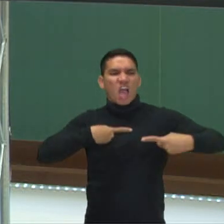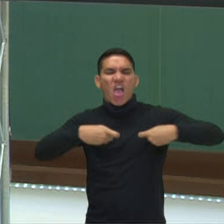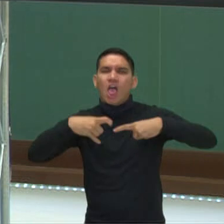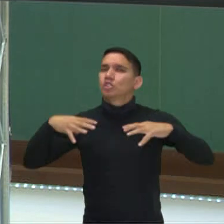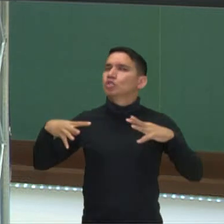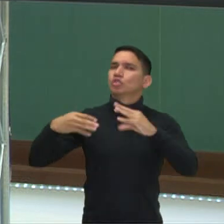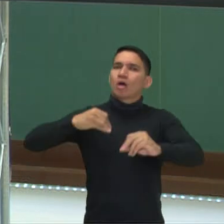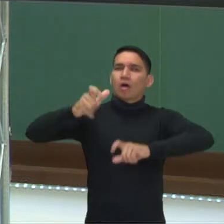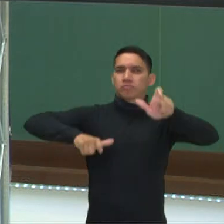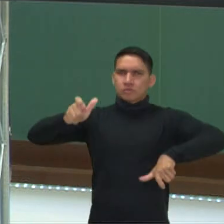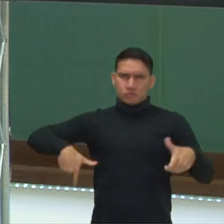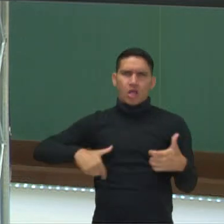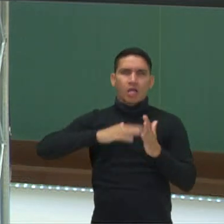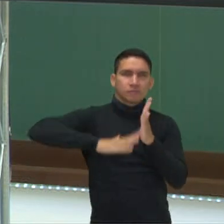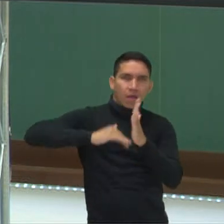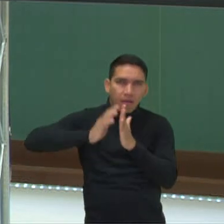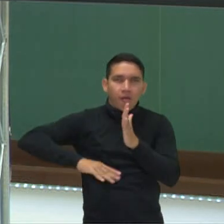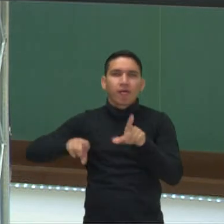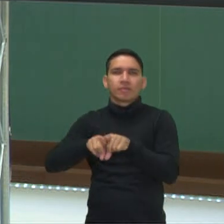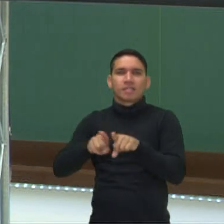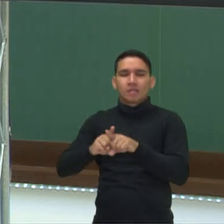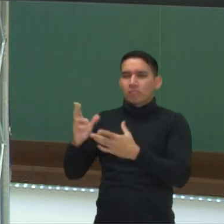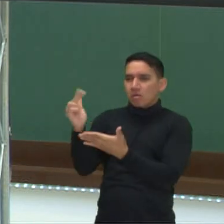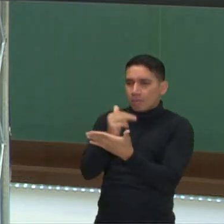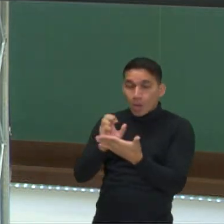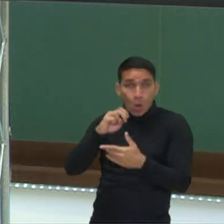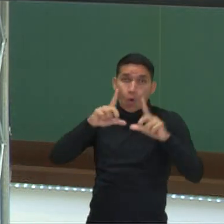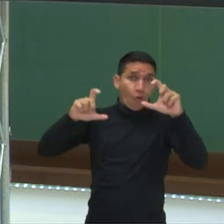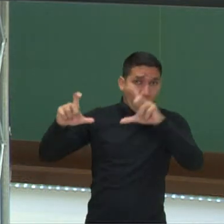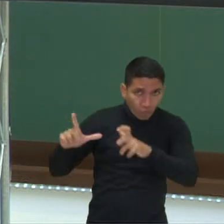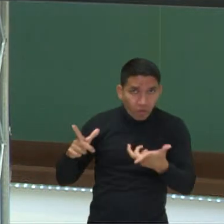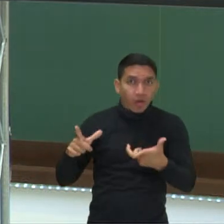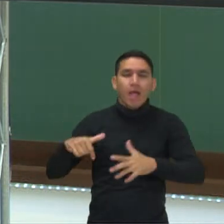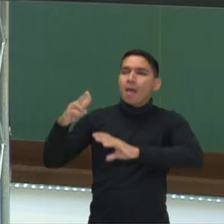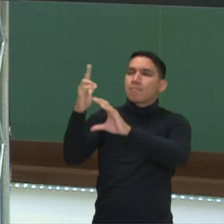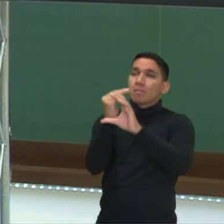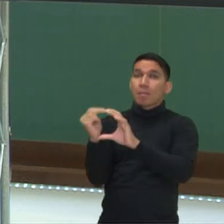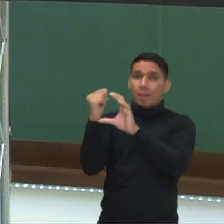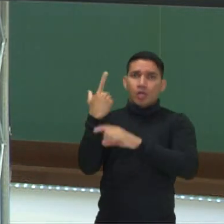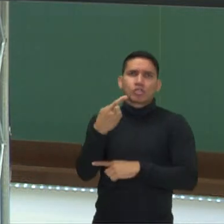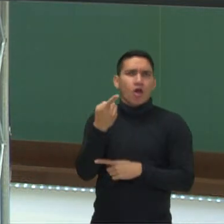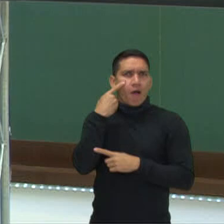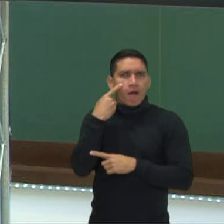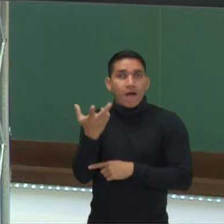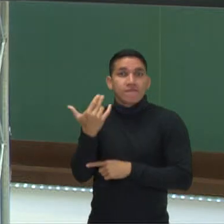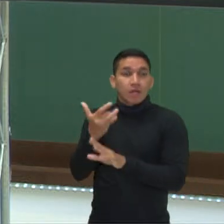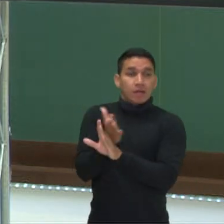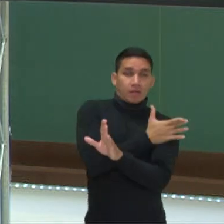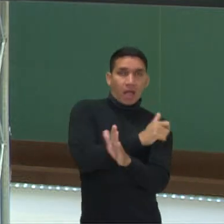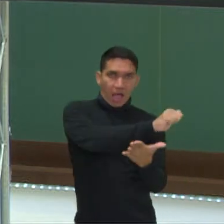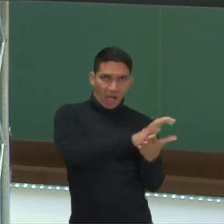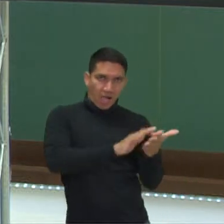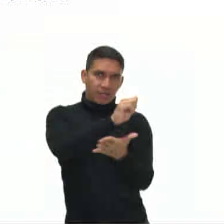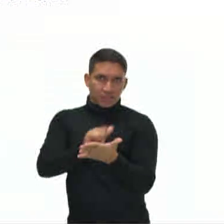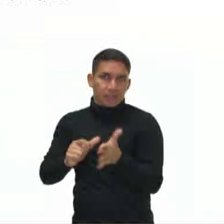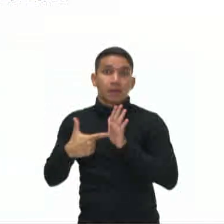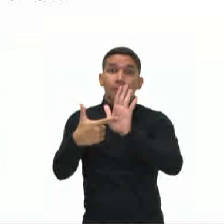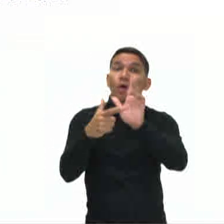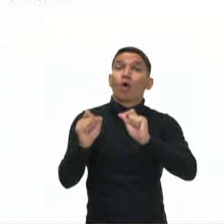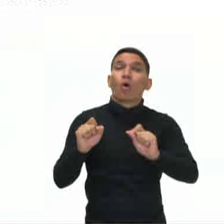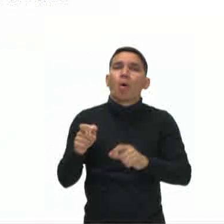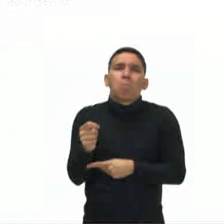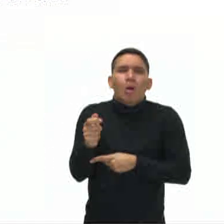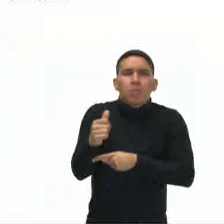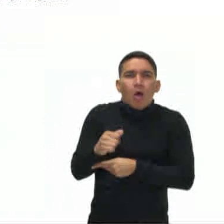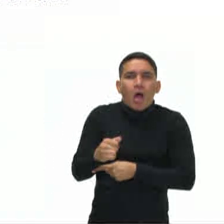pessoas, através de desenhos, de pinturas ou de fotografias. As charges, que nós já vimos em exercícios dessa aula, ilustravam em